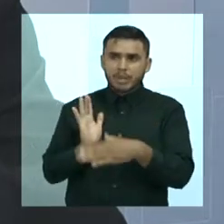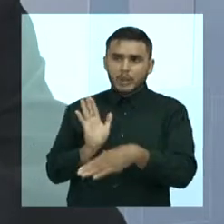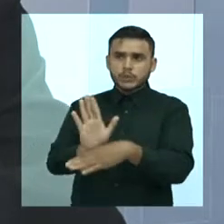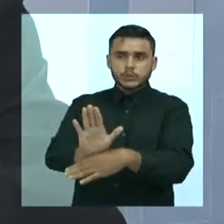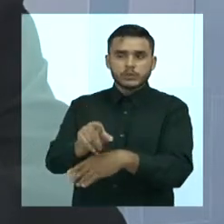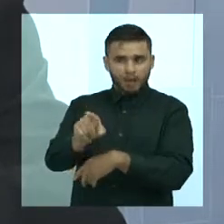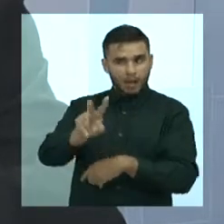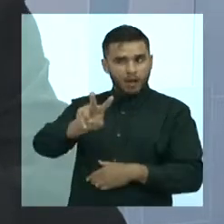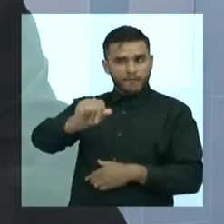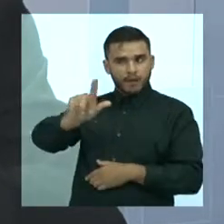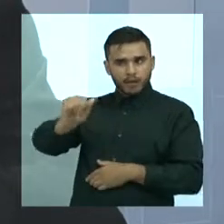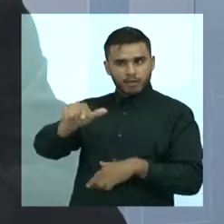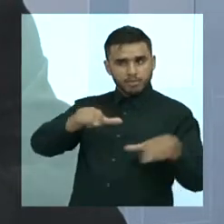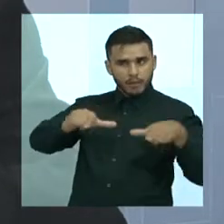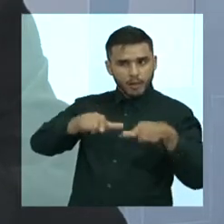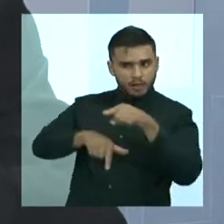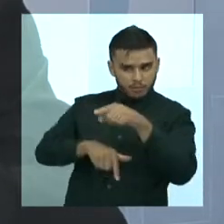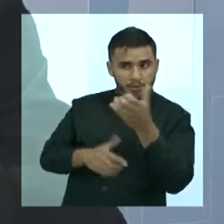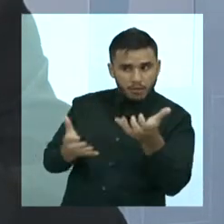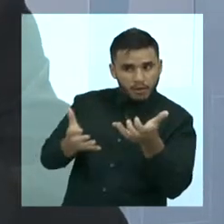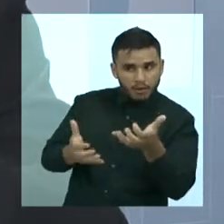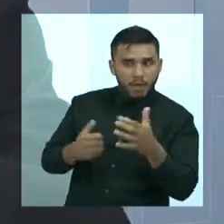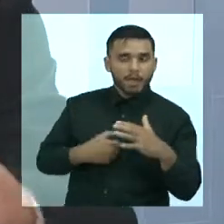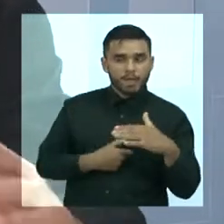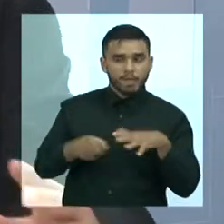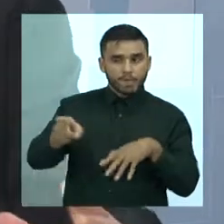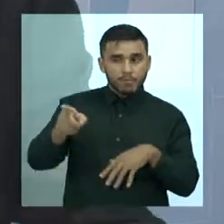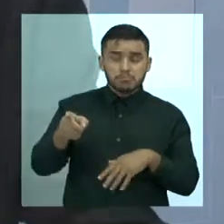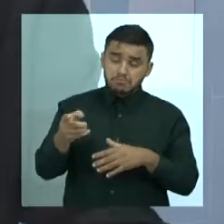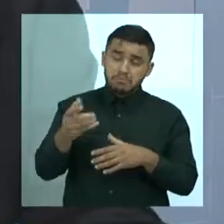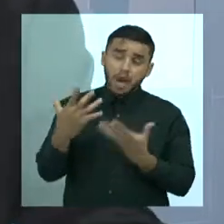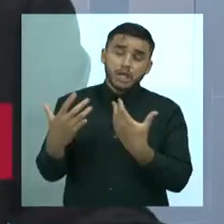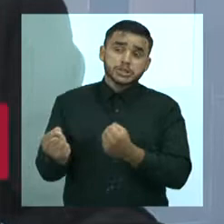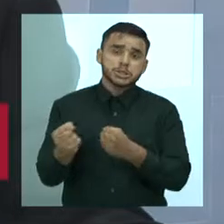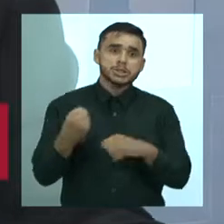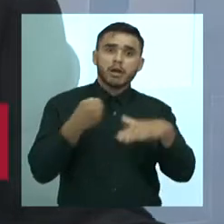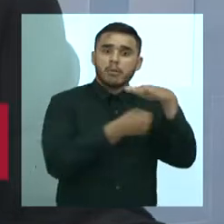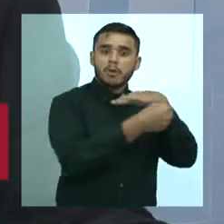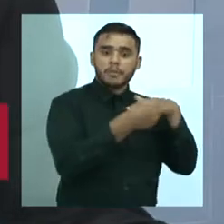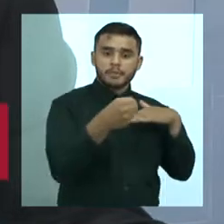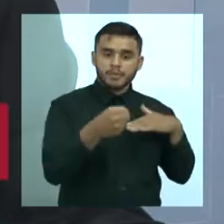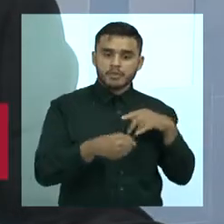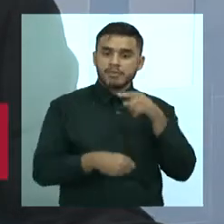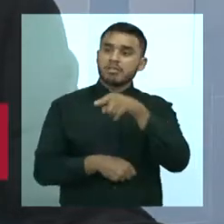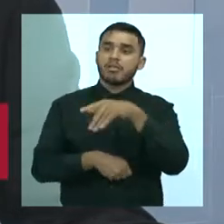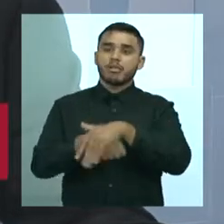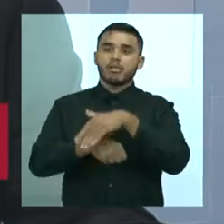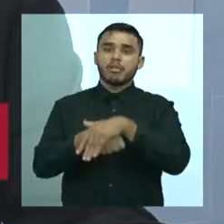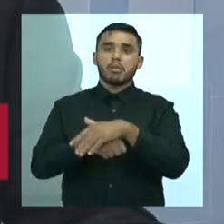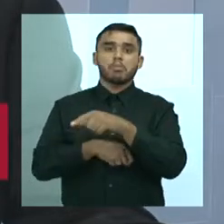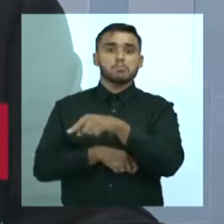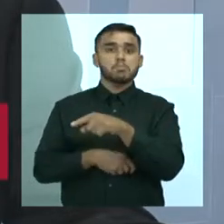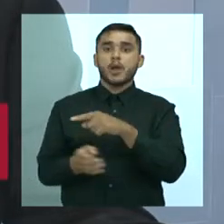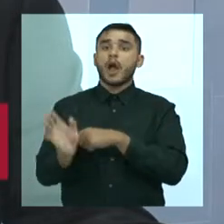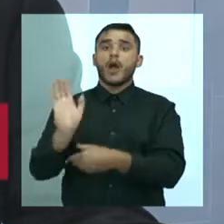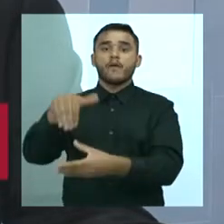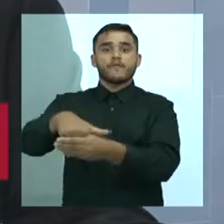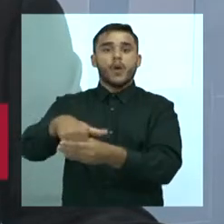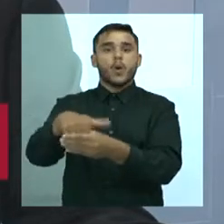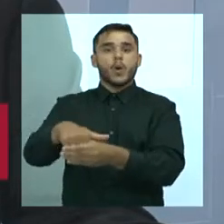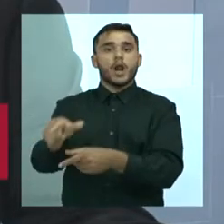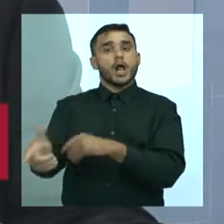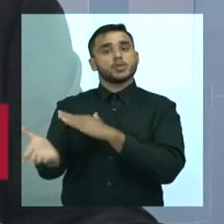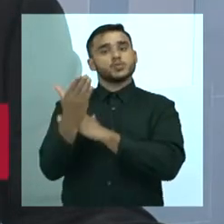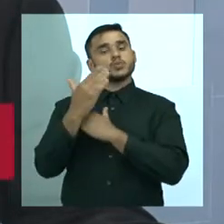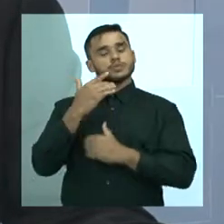da cá. Primeiro ponto, vamos lá. Paulo Guedes já deixa bem claro, ele quer até o